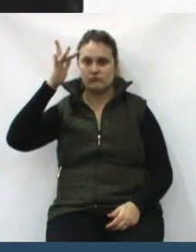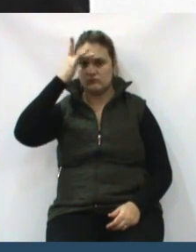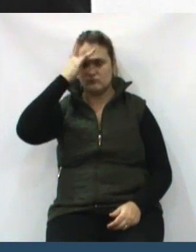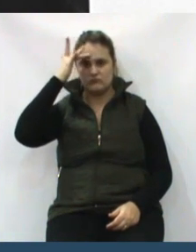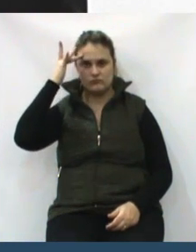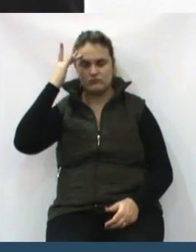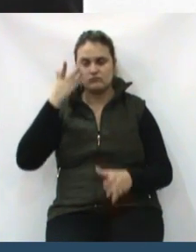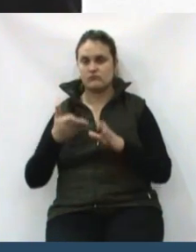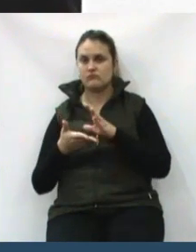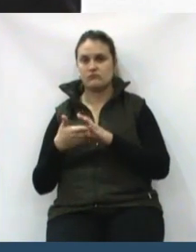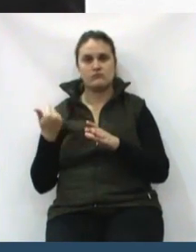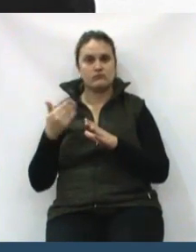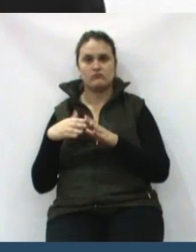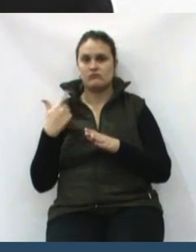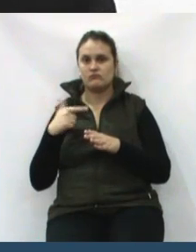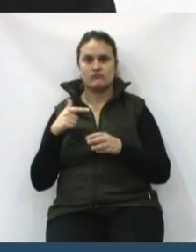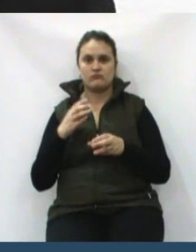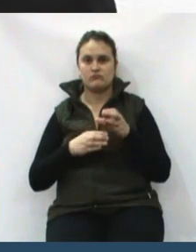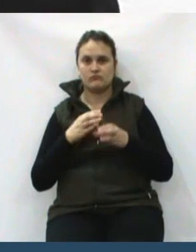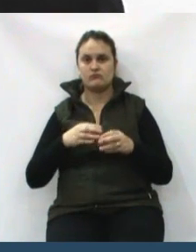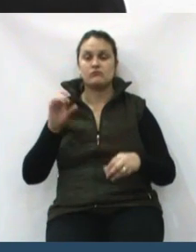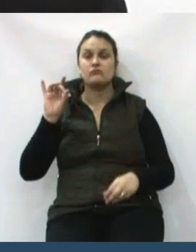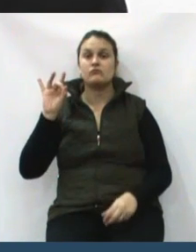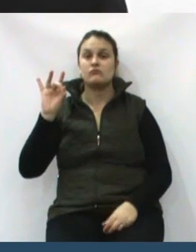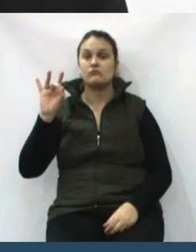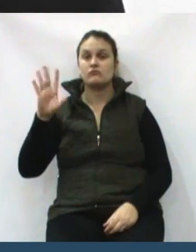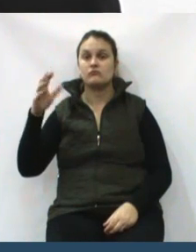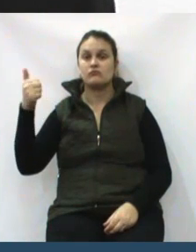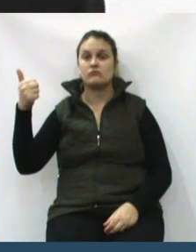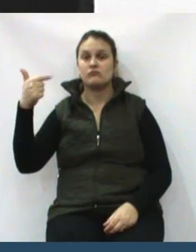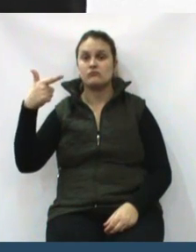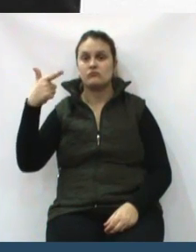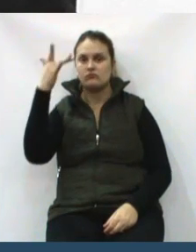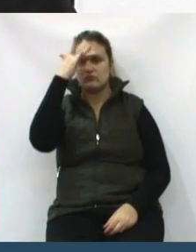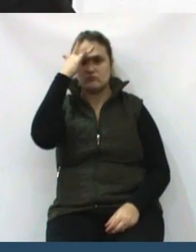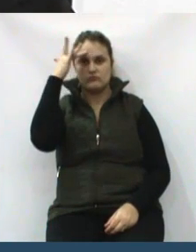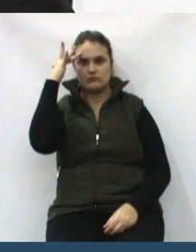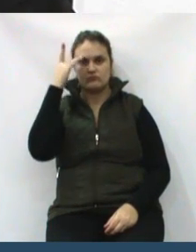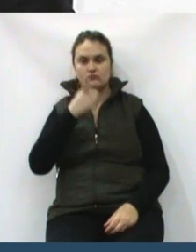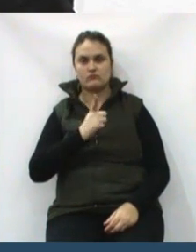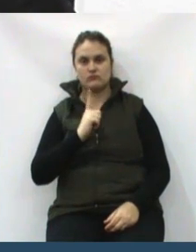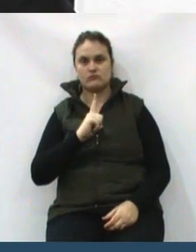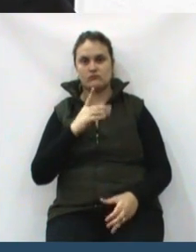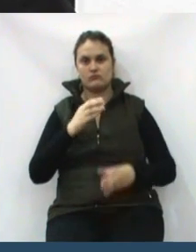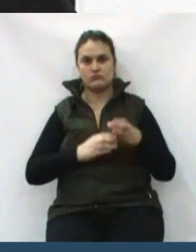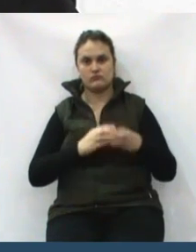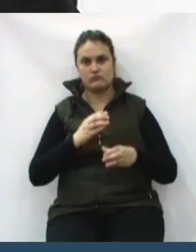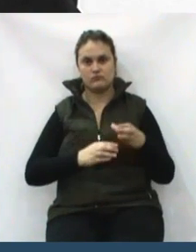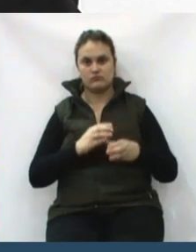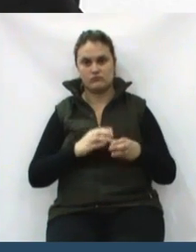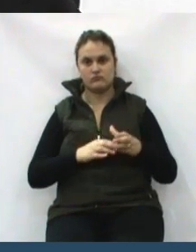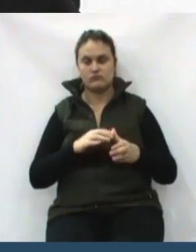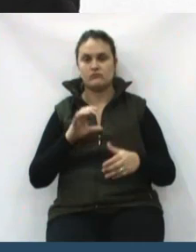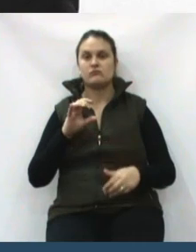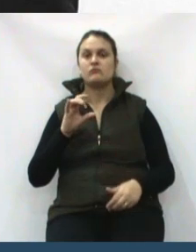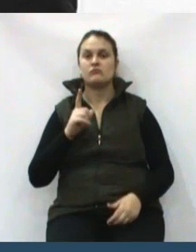de fora do quadro público e 12 por pessoas do quadro público, de